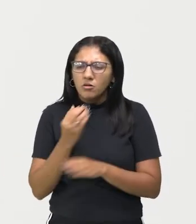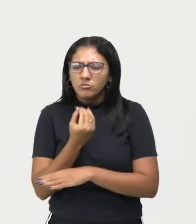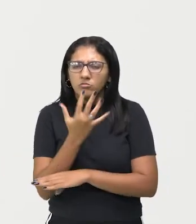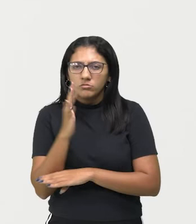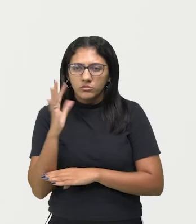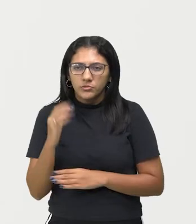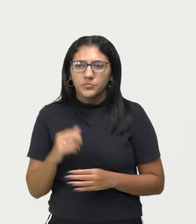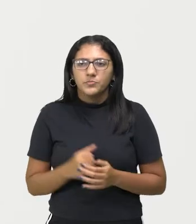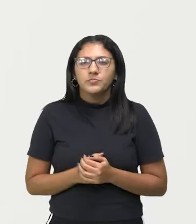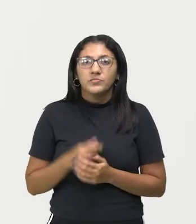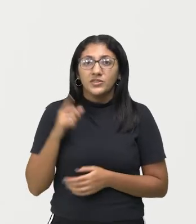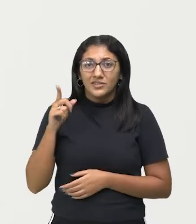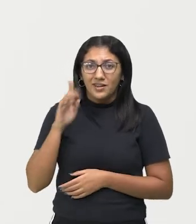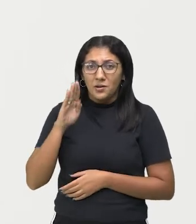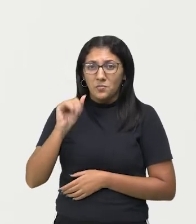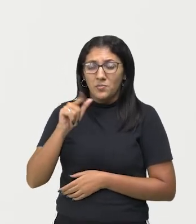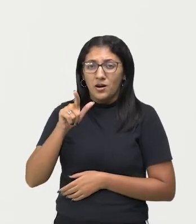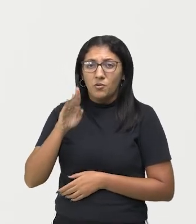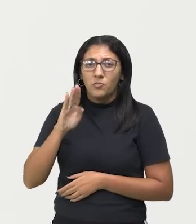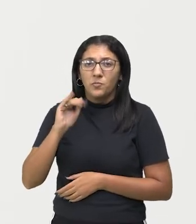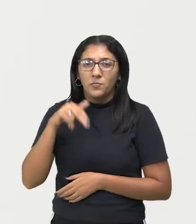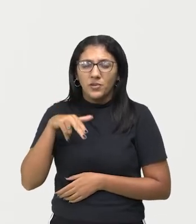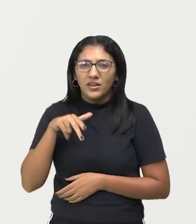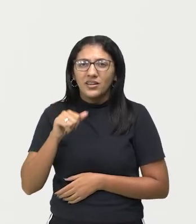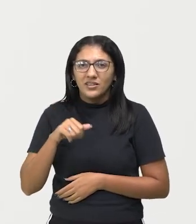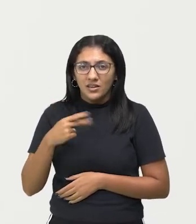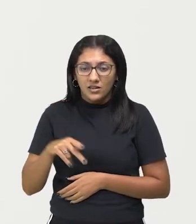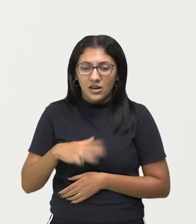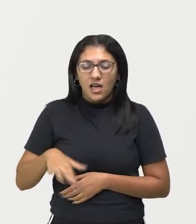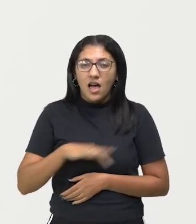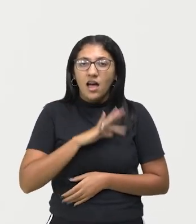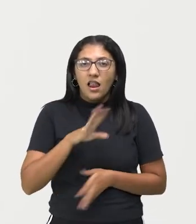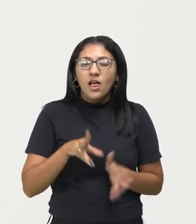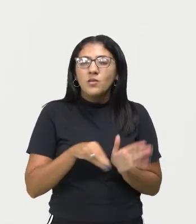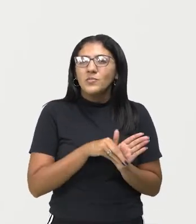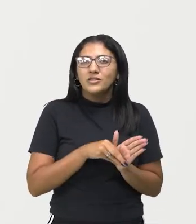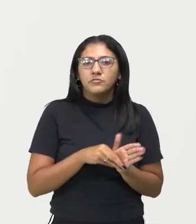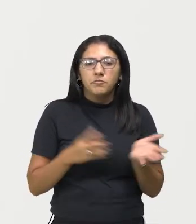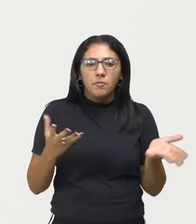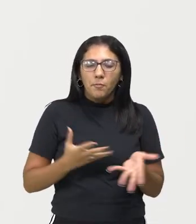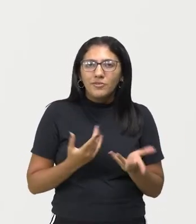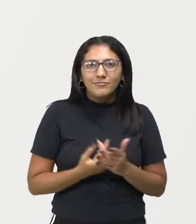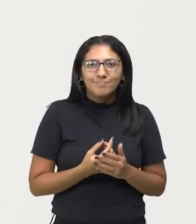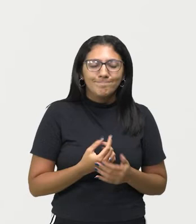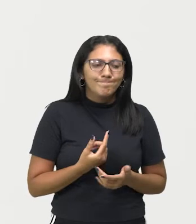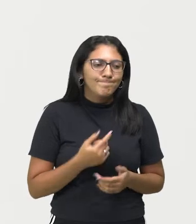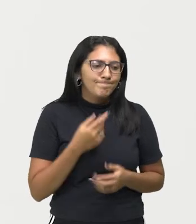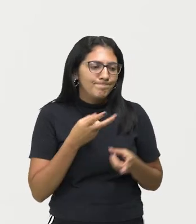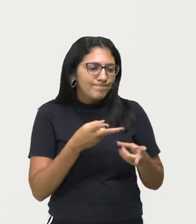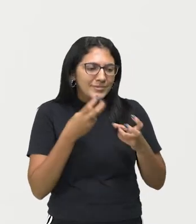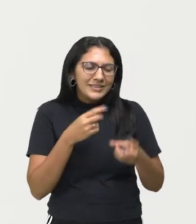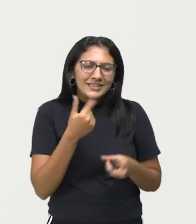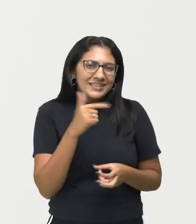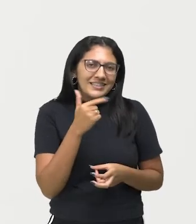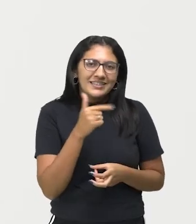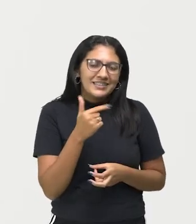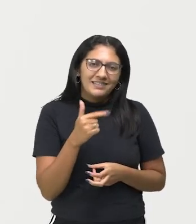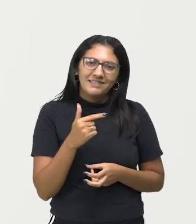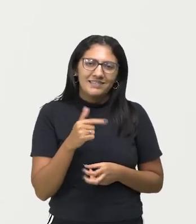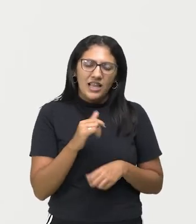usinas hidrelétricas da Amazônia, hoje não são mais consideradas de energia verde, porque elas